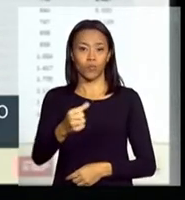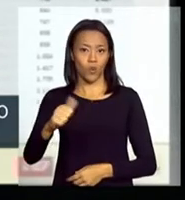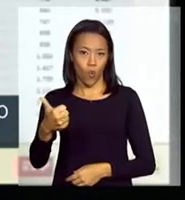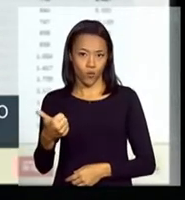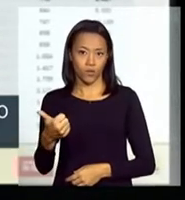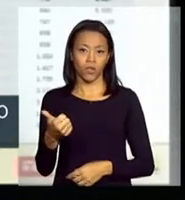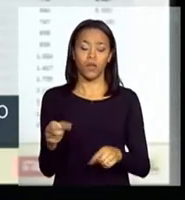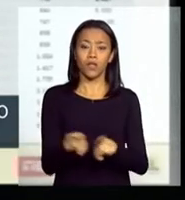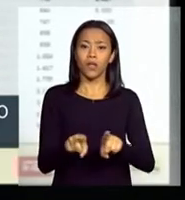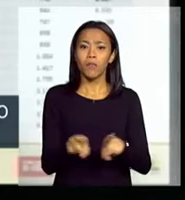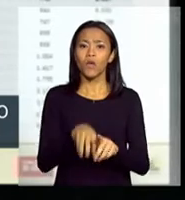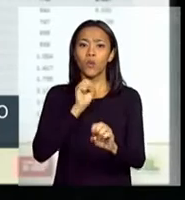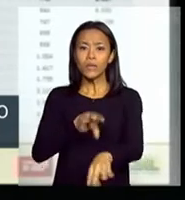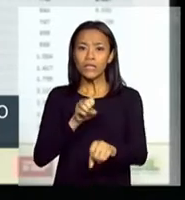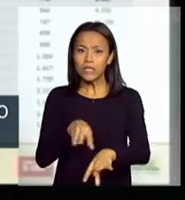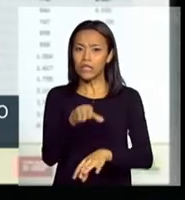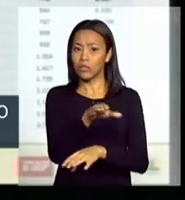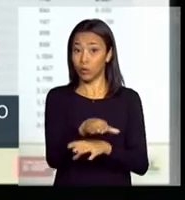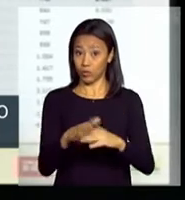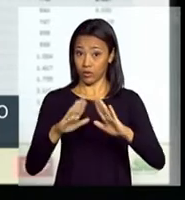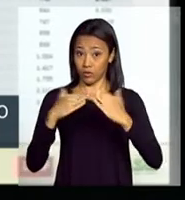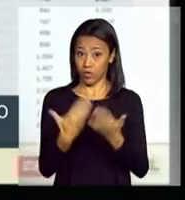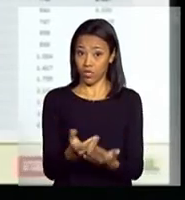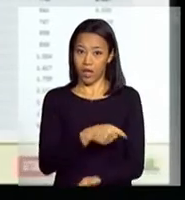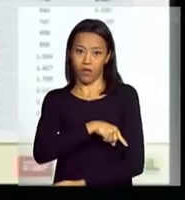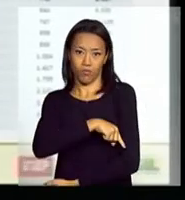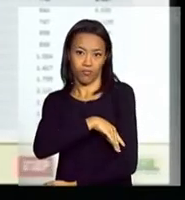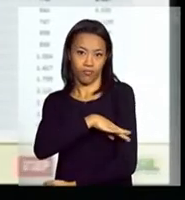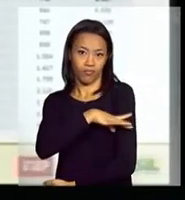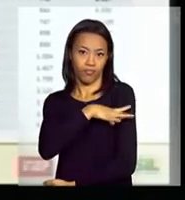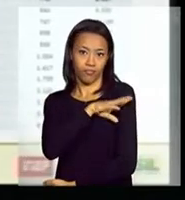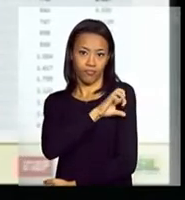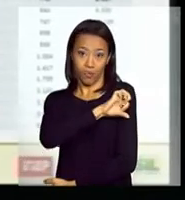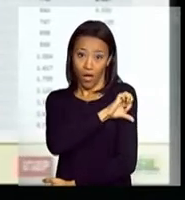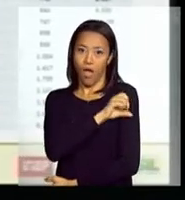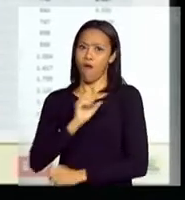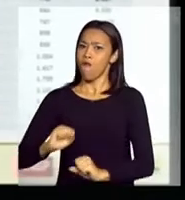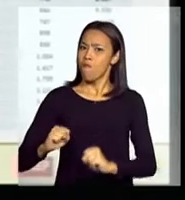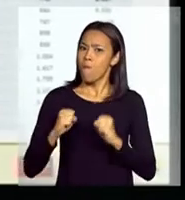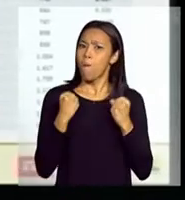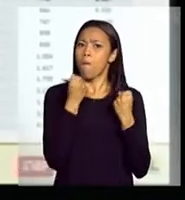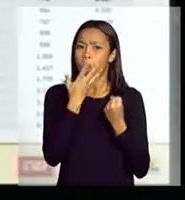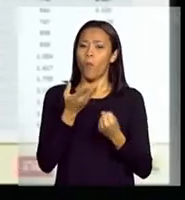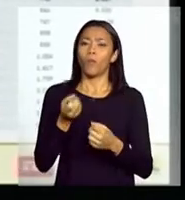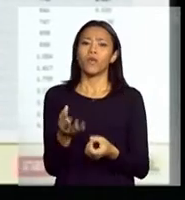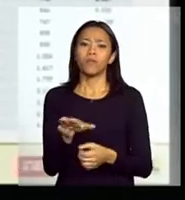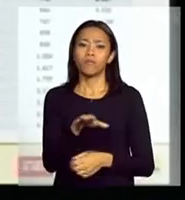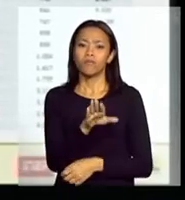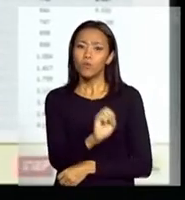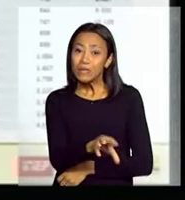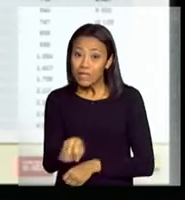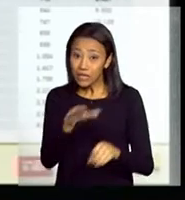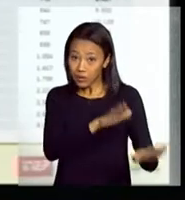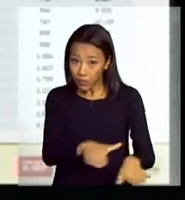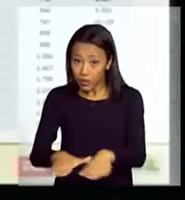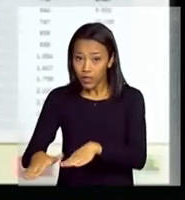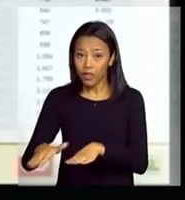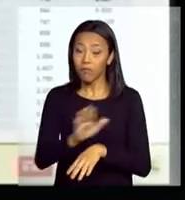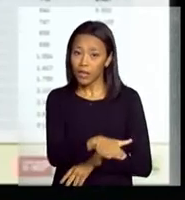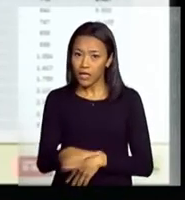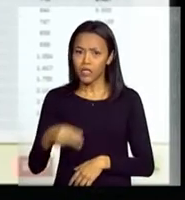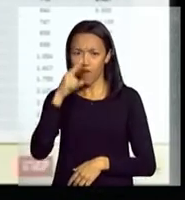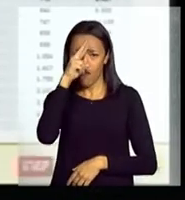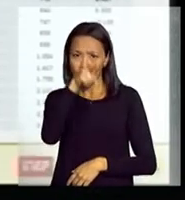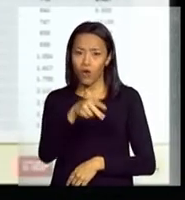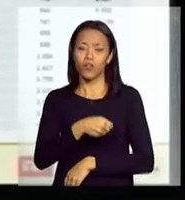a educação básica o crescimento é muito forte e na educação infantil muito forte